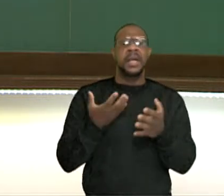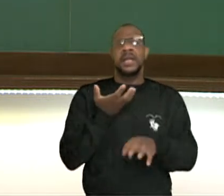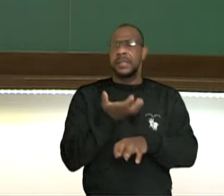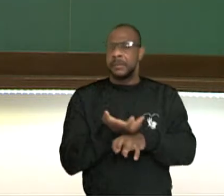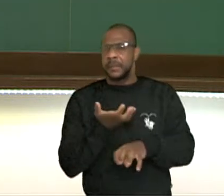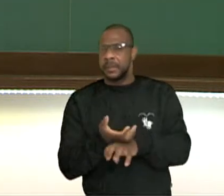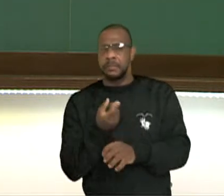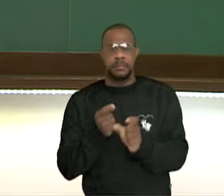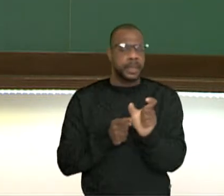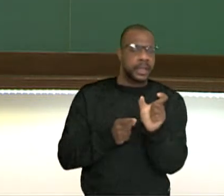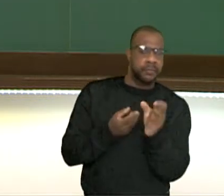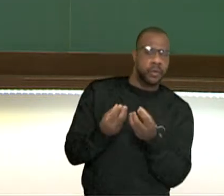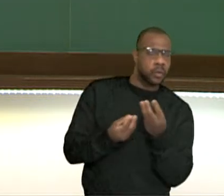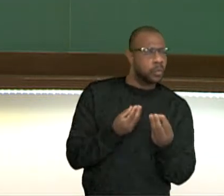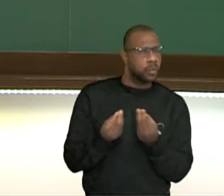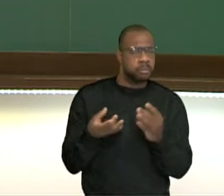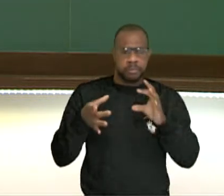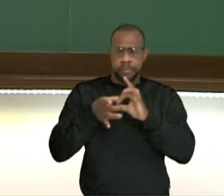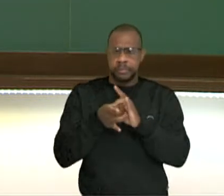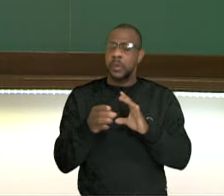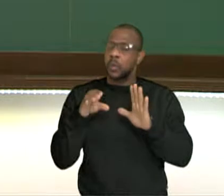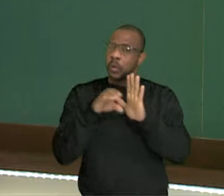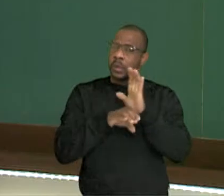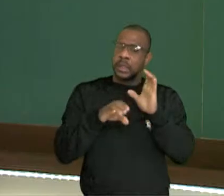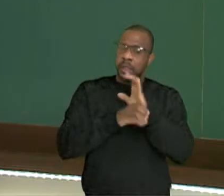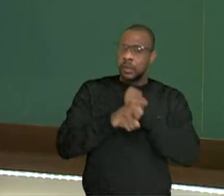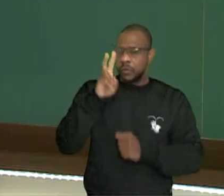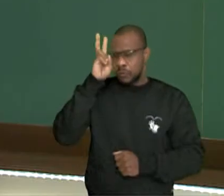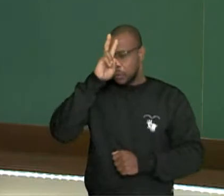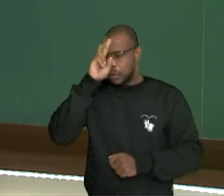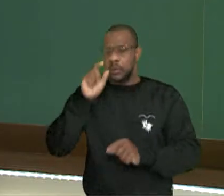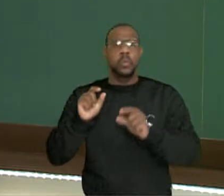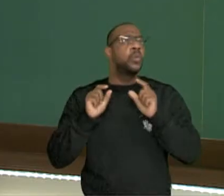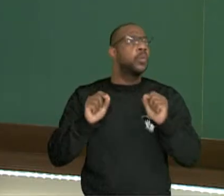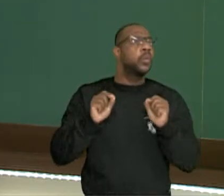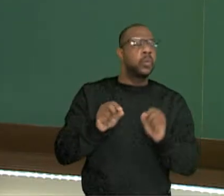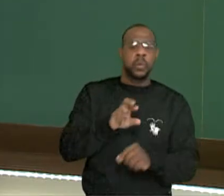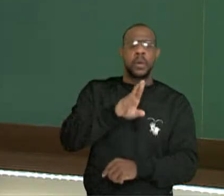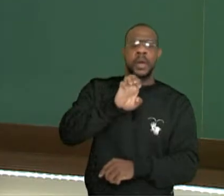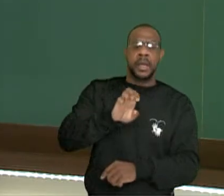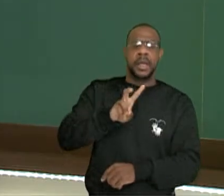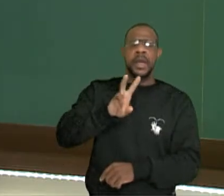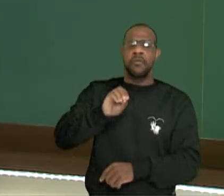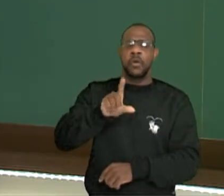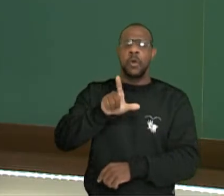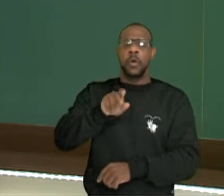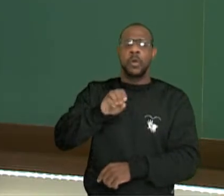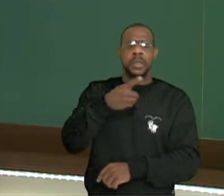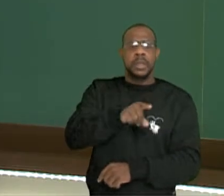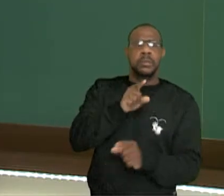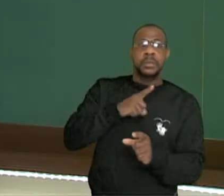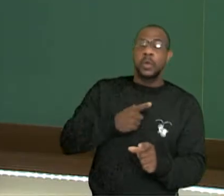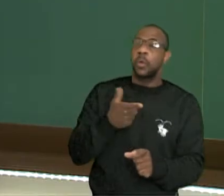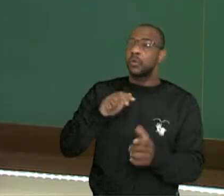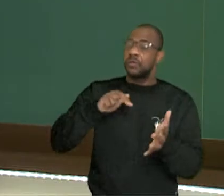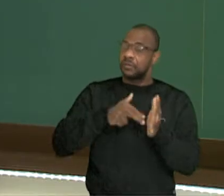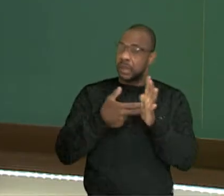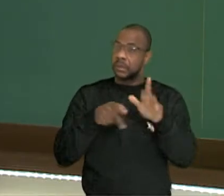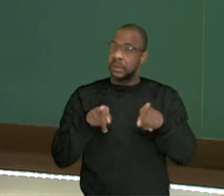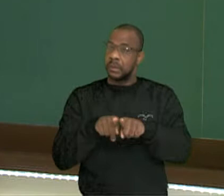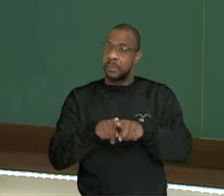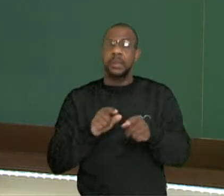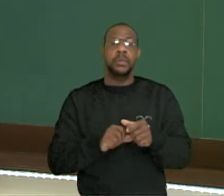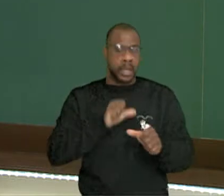as palavras, né? Então, o conceito histórico de revolução, moçada, nos traz um outro sentido, né?